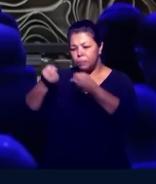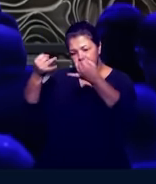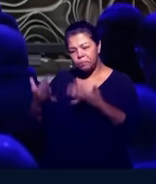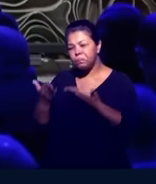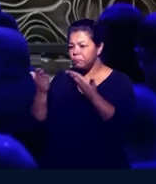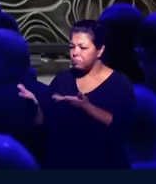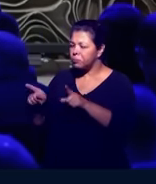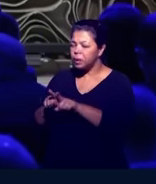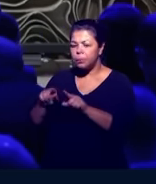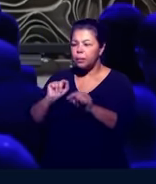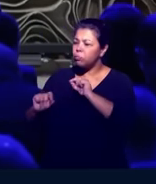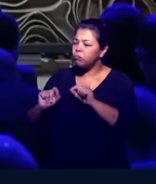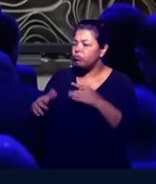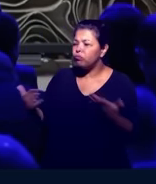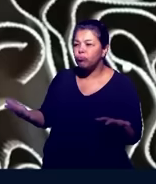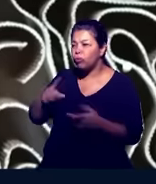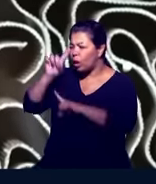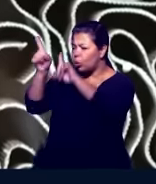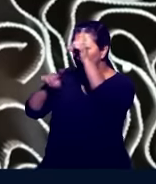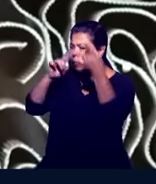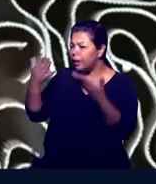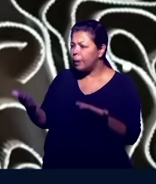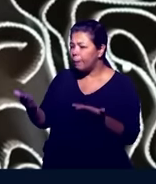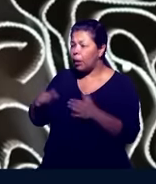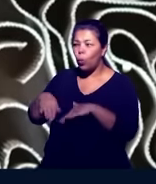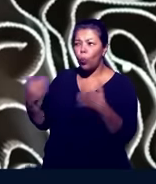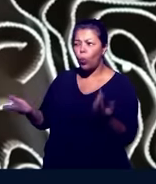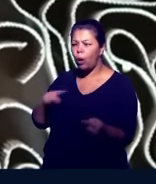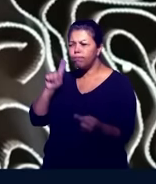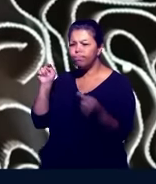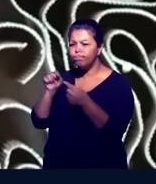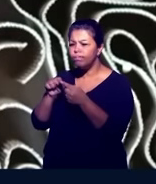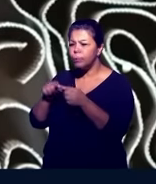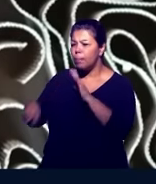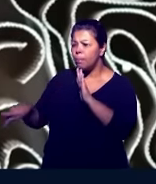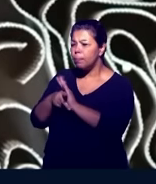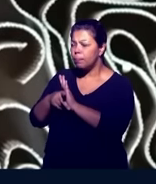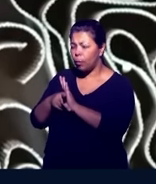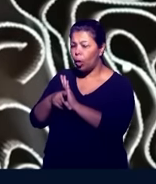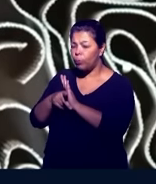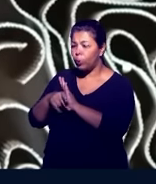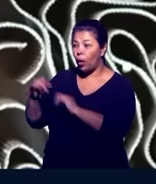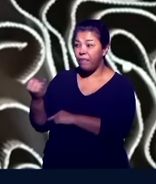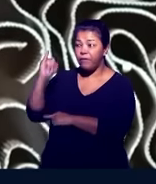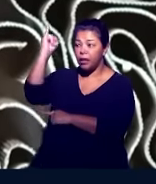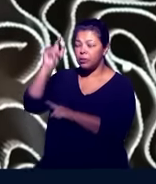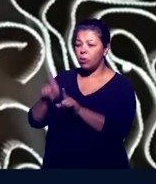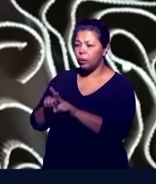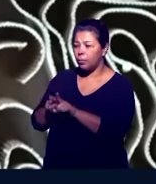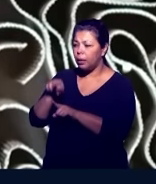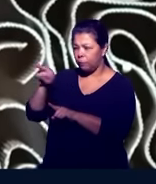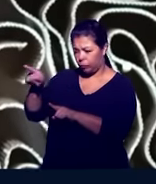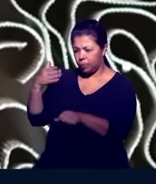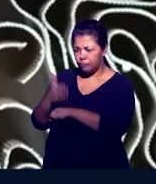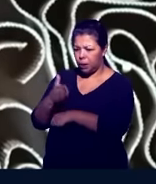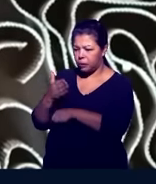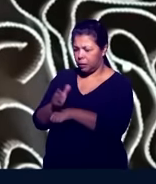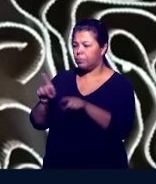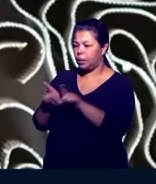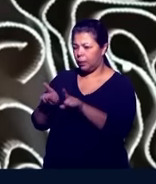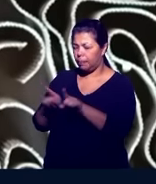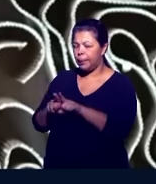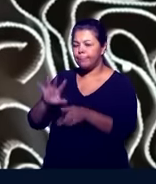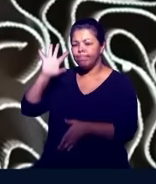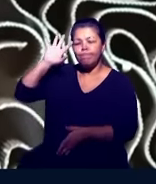governo de qual seria a meta de inflação no final de Junho o Conselho monetário Nacional do qual o senhor participa tomou a